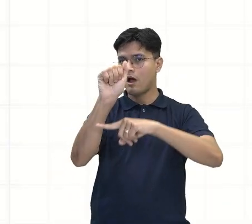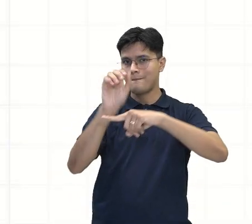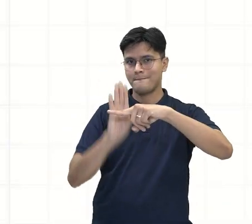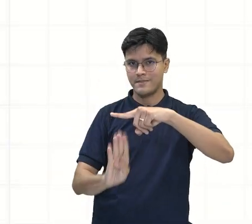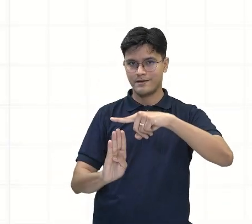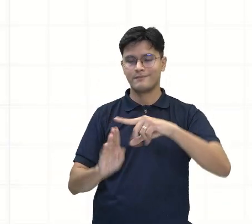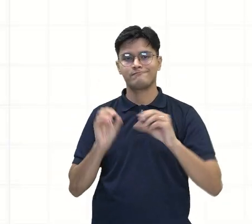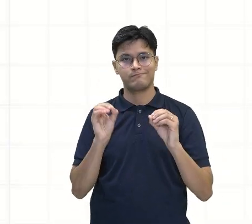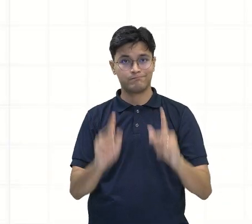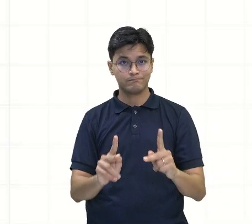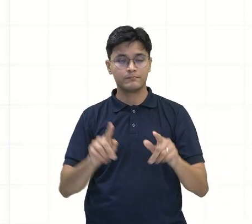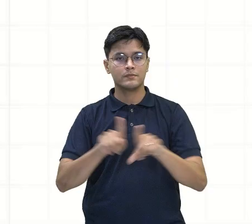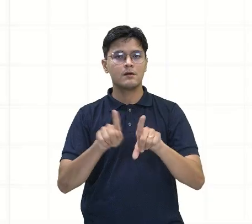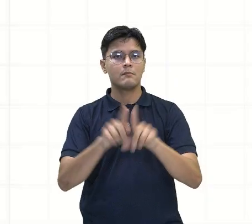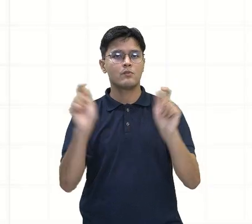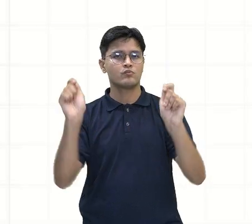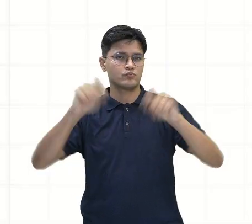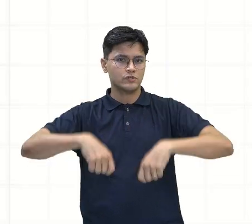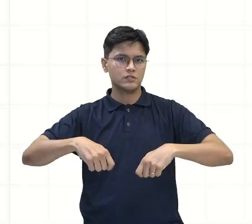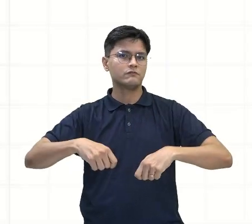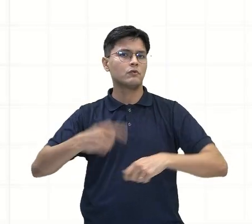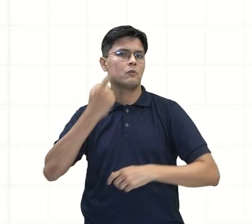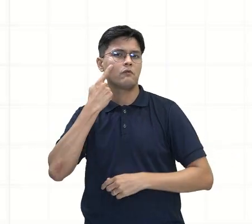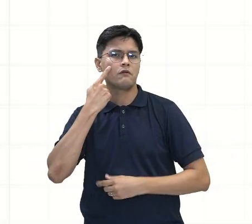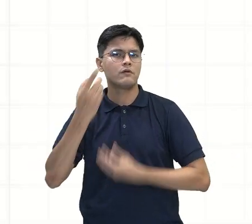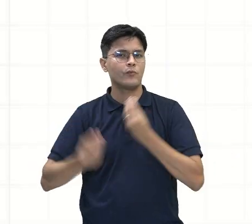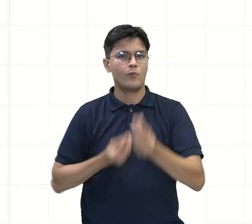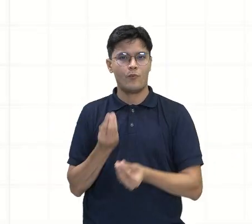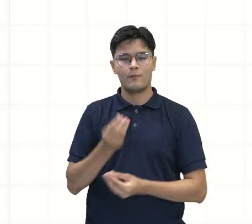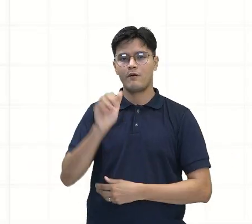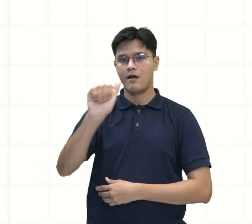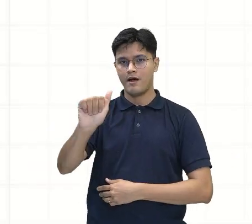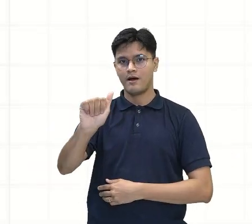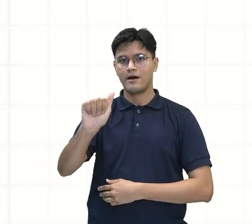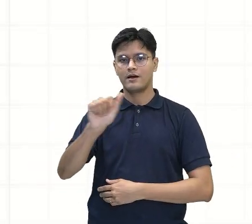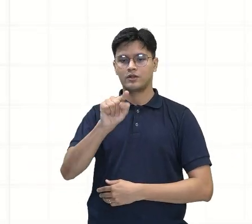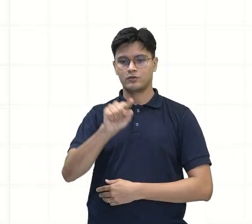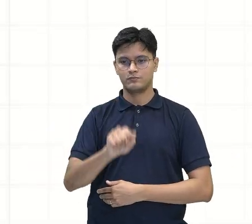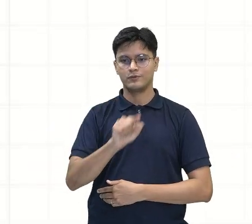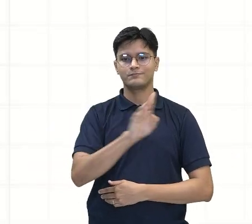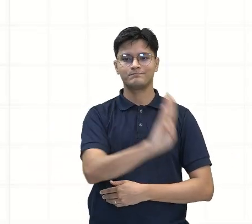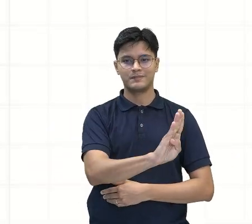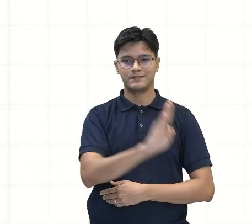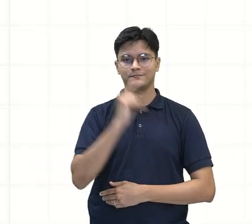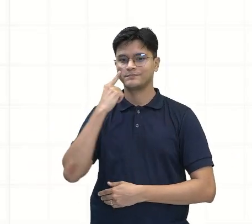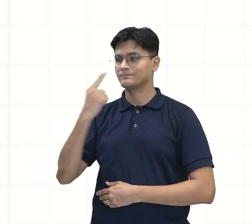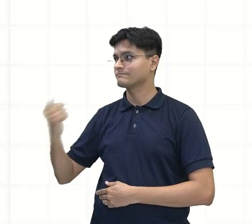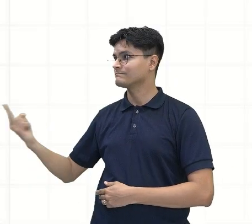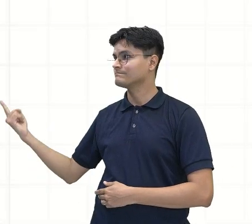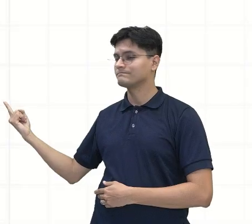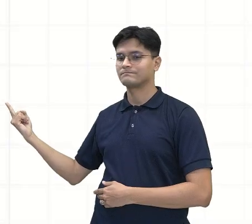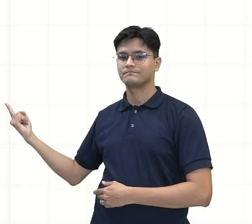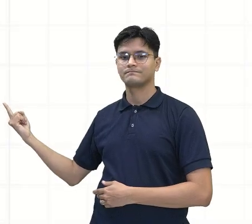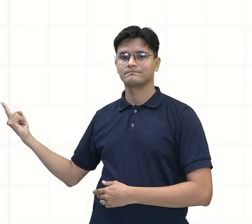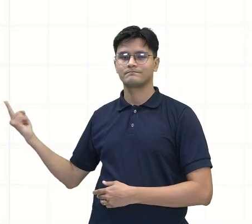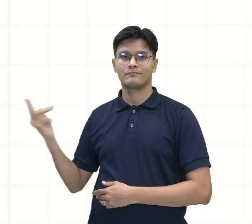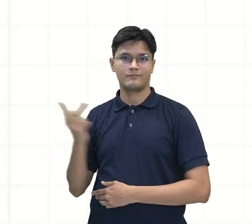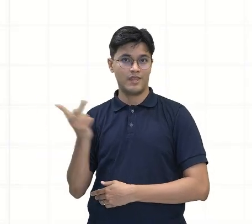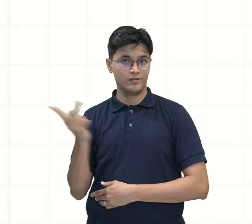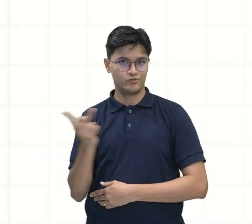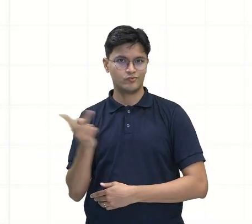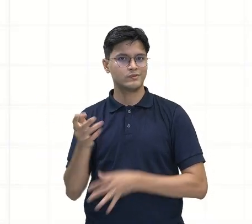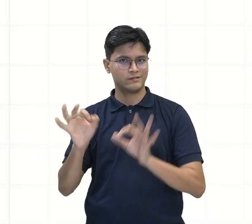tá? Ou também nós podemos usar dessa forma, A dos pontos B, ou seja, A está para